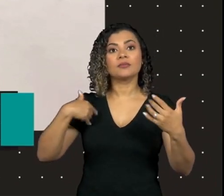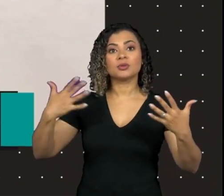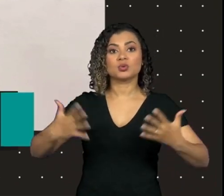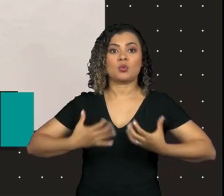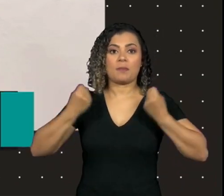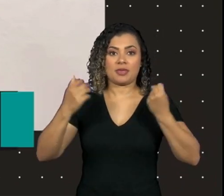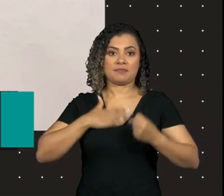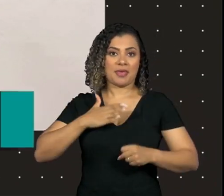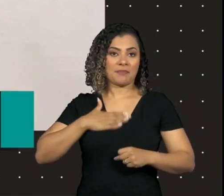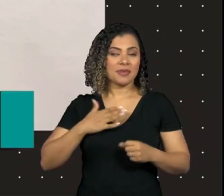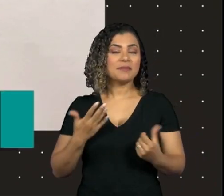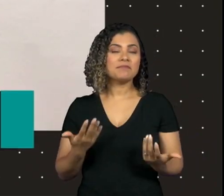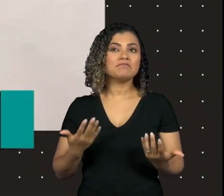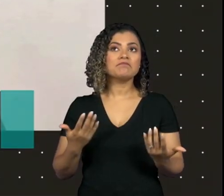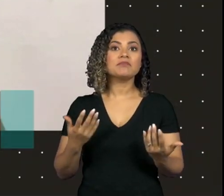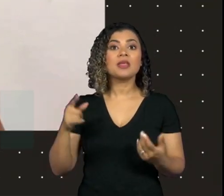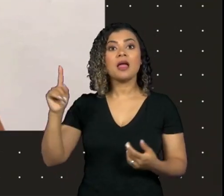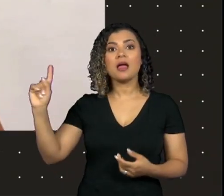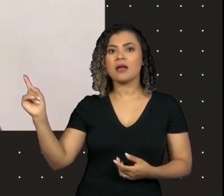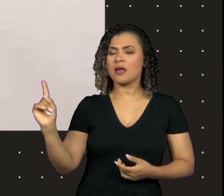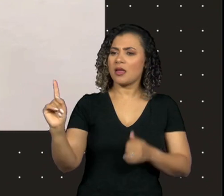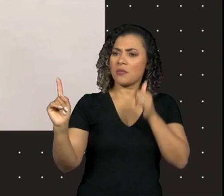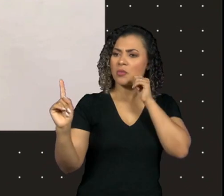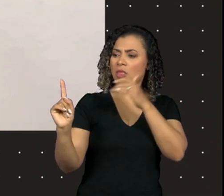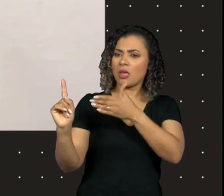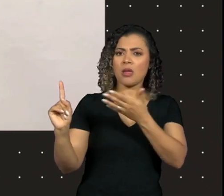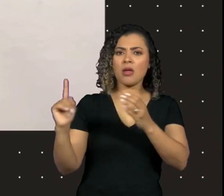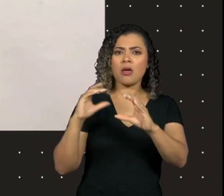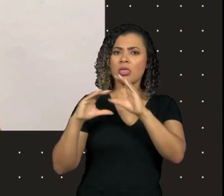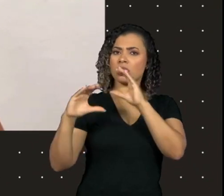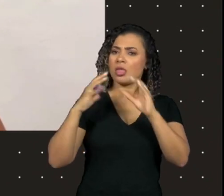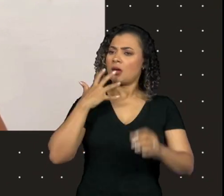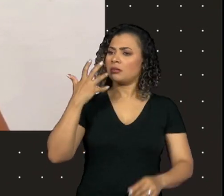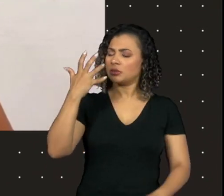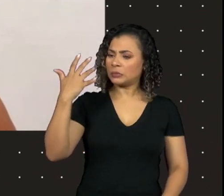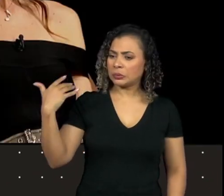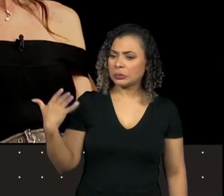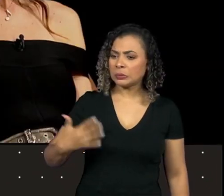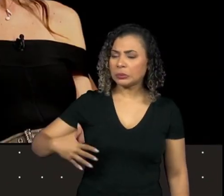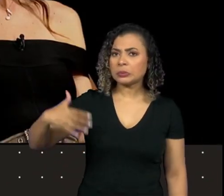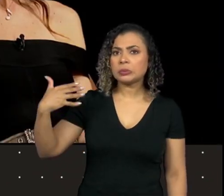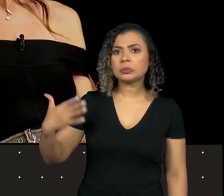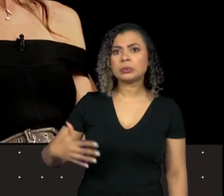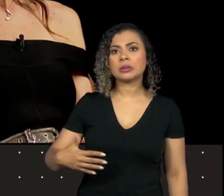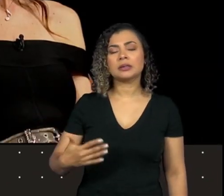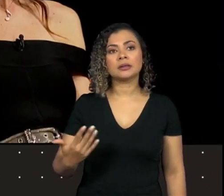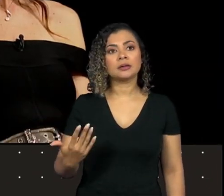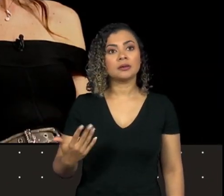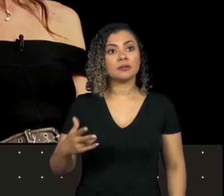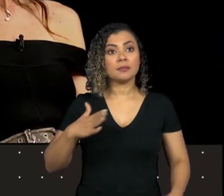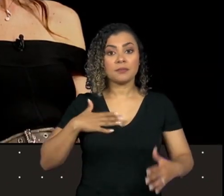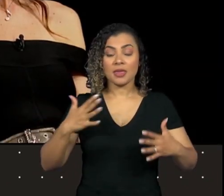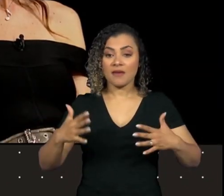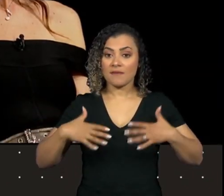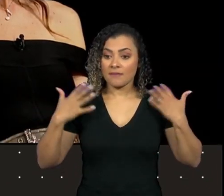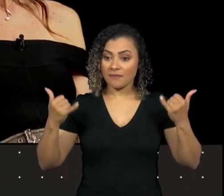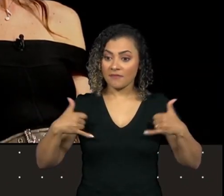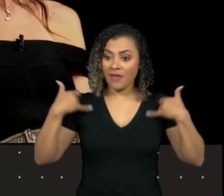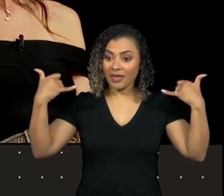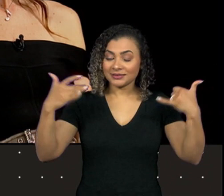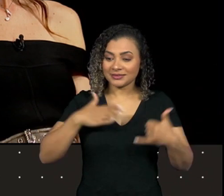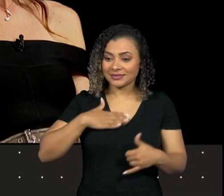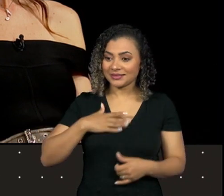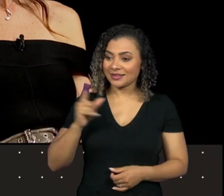surpresa. E ver aquela mulher cantando, né? E chegar na minha festa assim